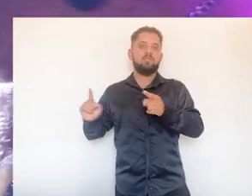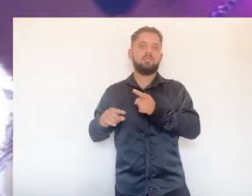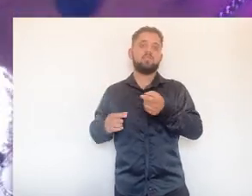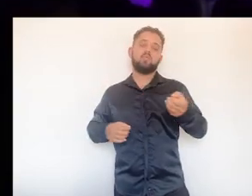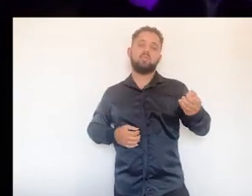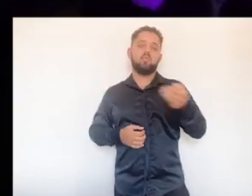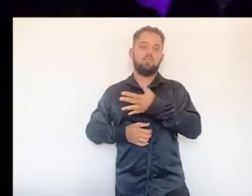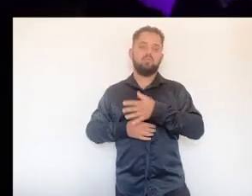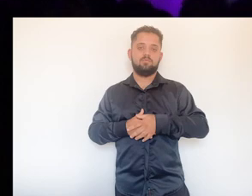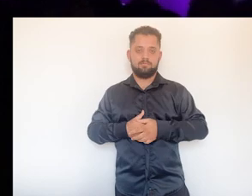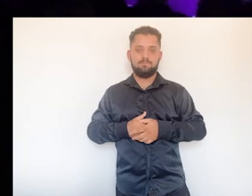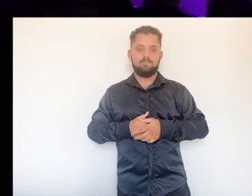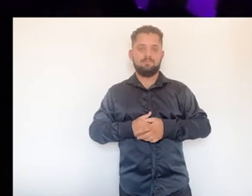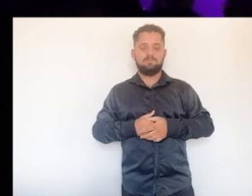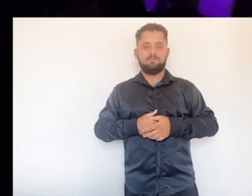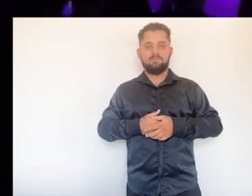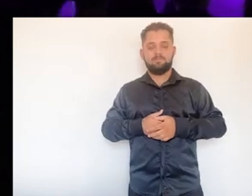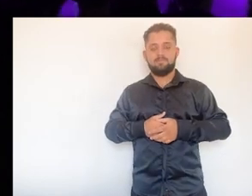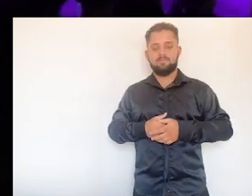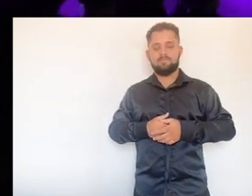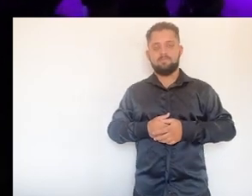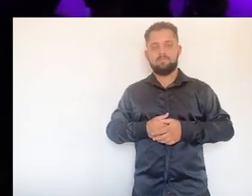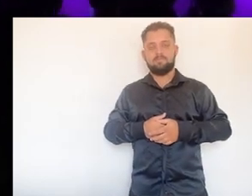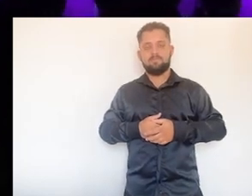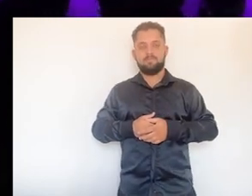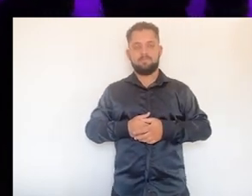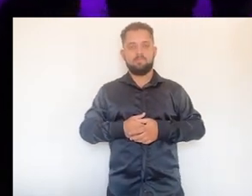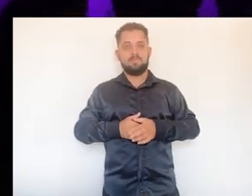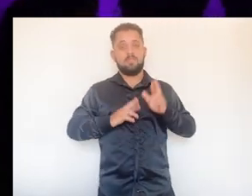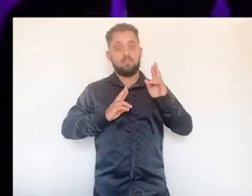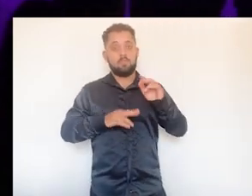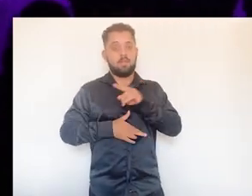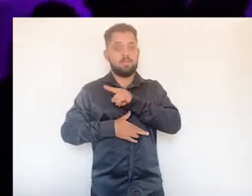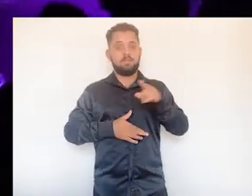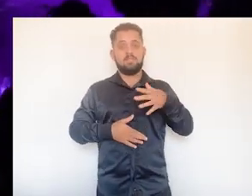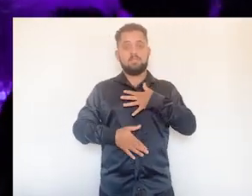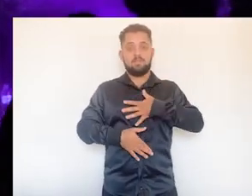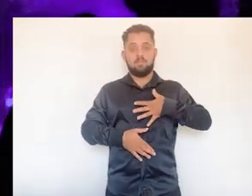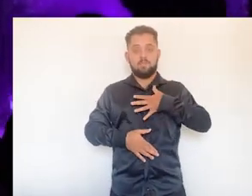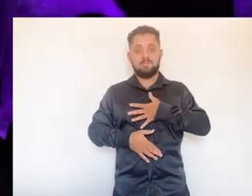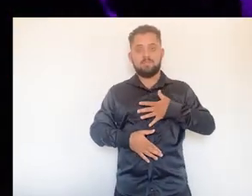agora. E eu espero que vocês gostem.